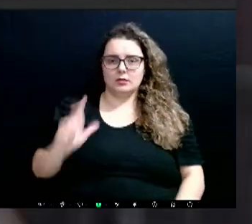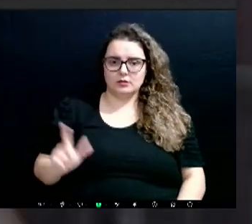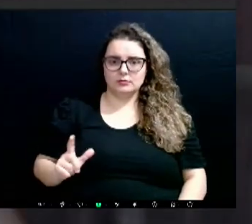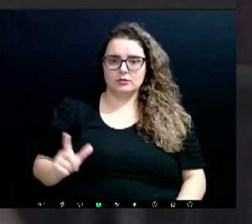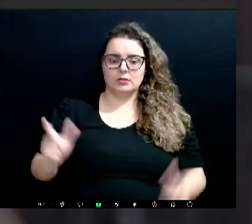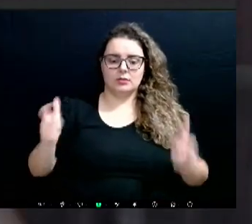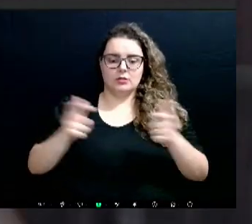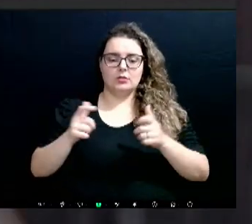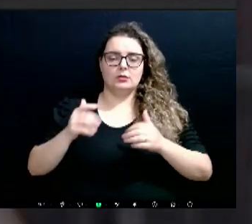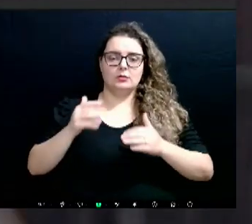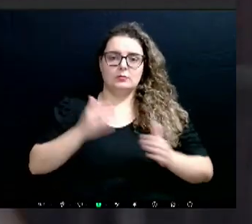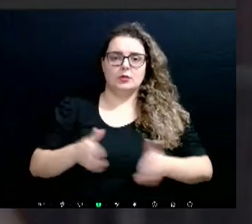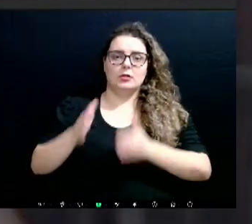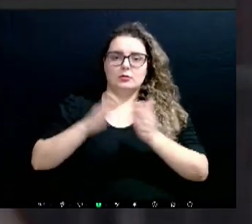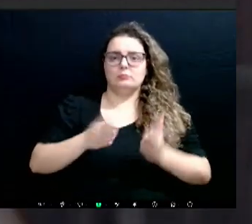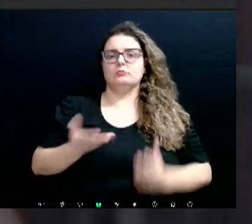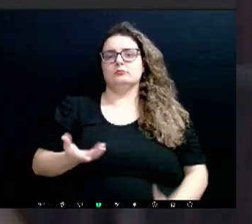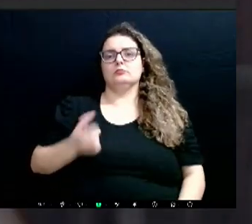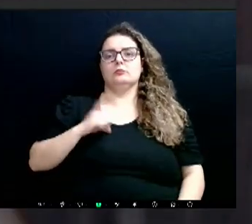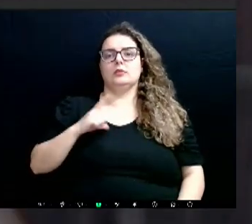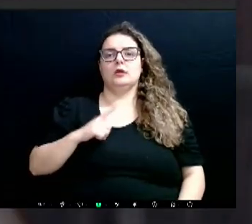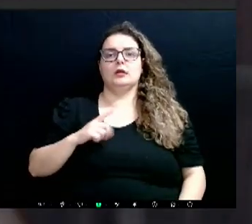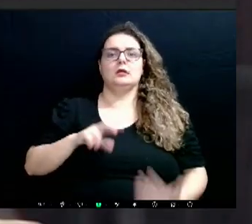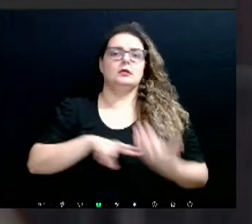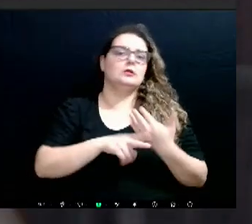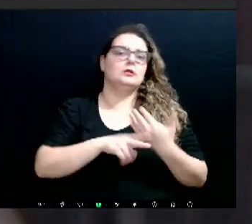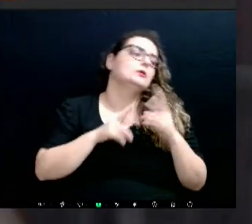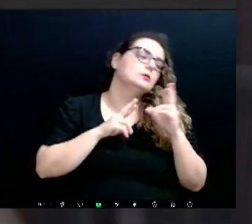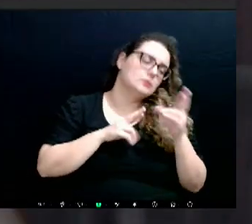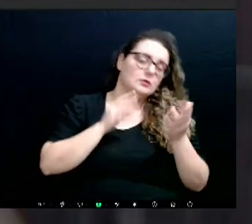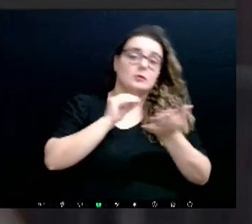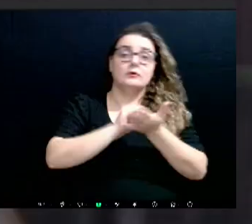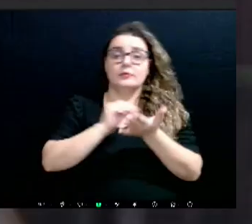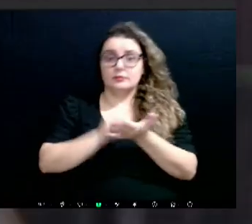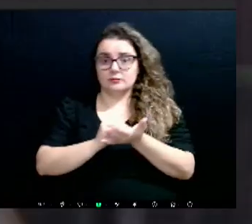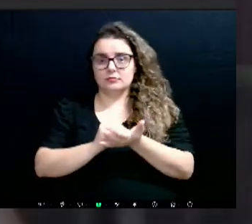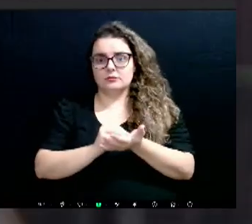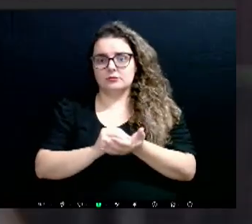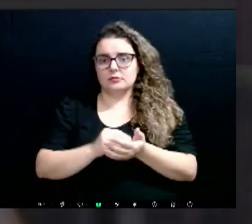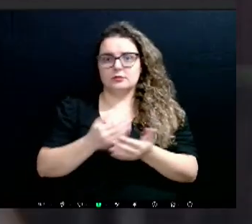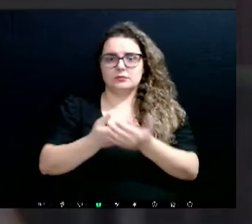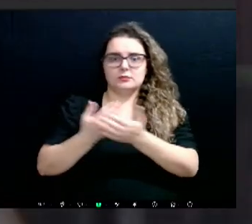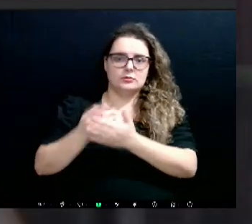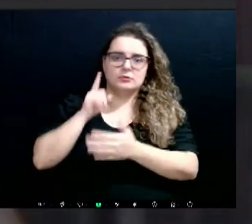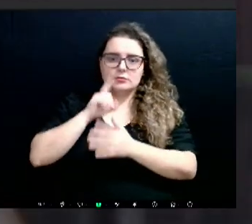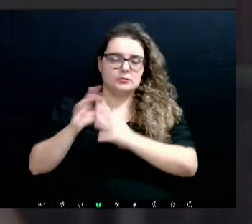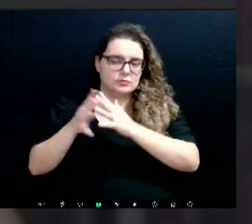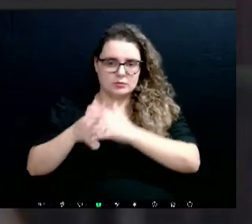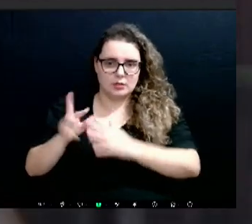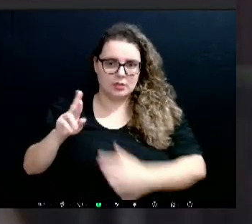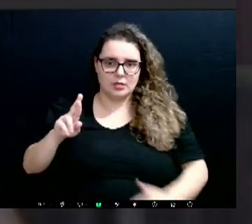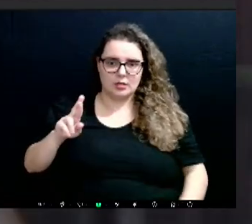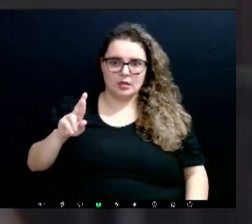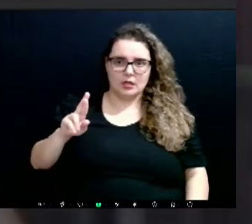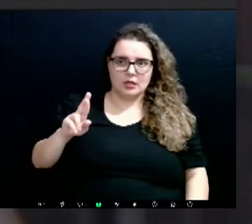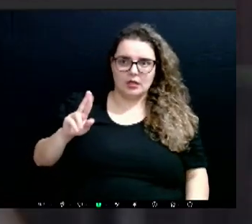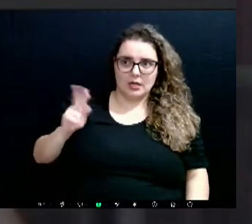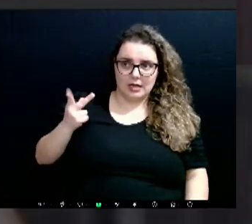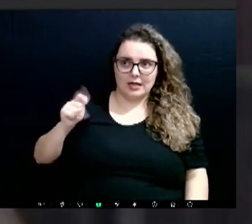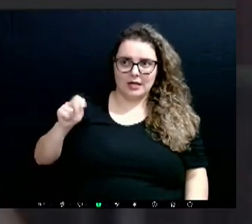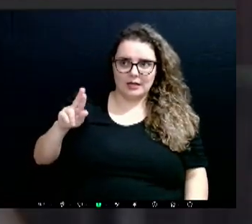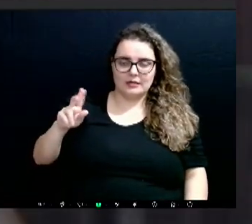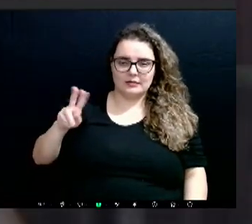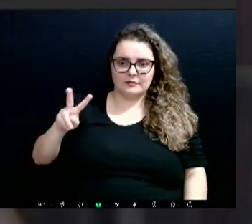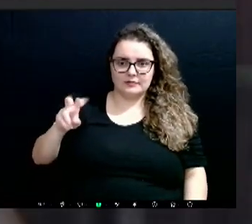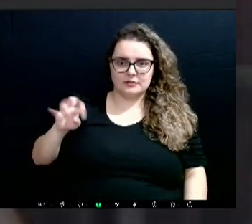aí você causa insônia. Tem estudos, até de Harvard, agora janeiro de 2025, eles fizeram um relatório